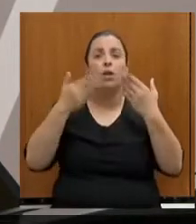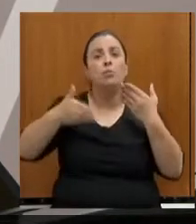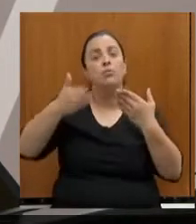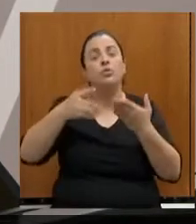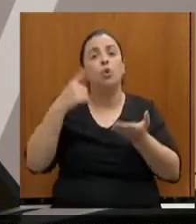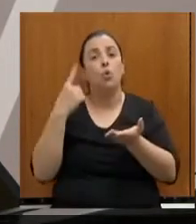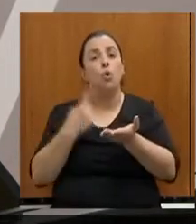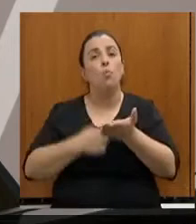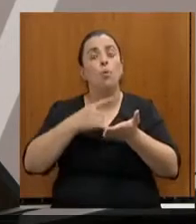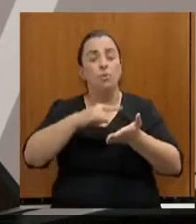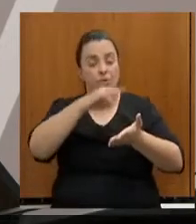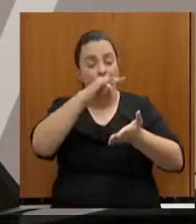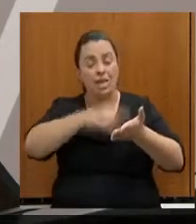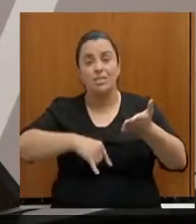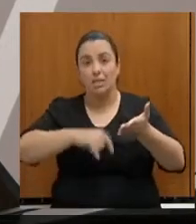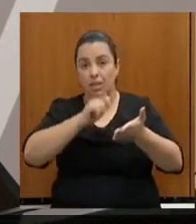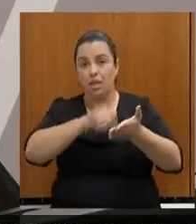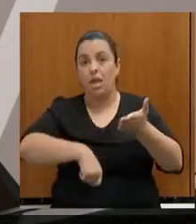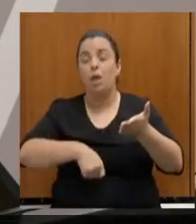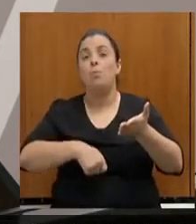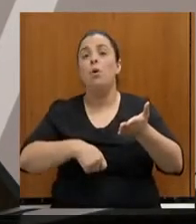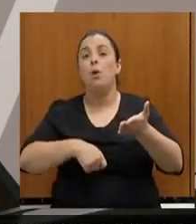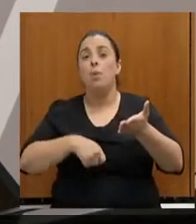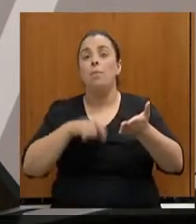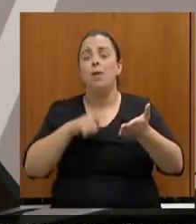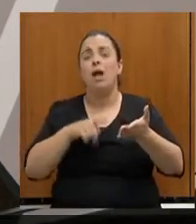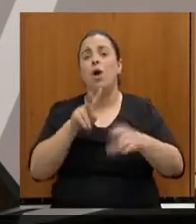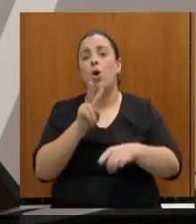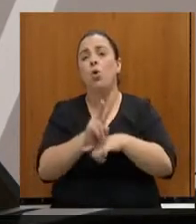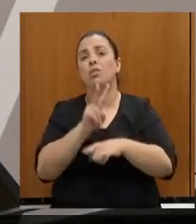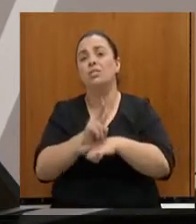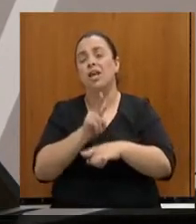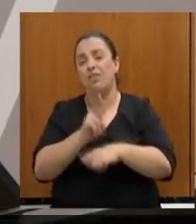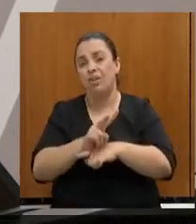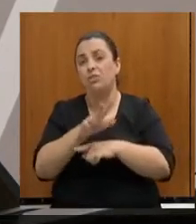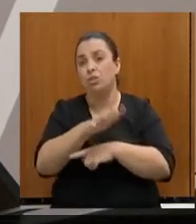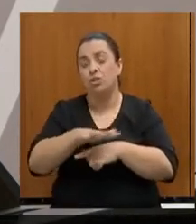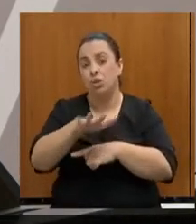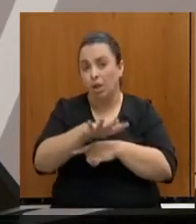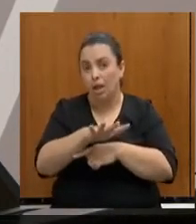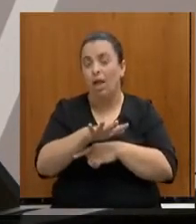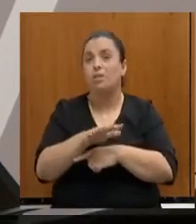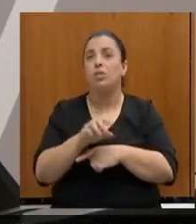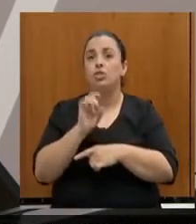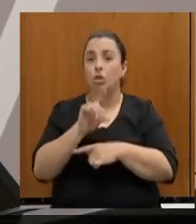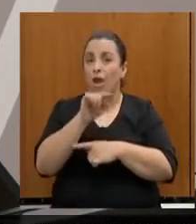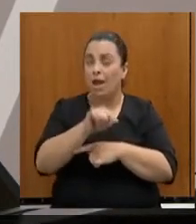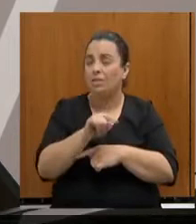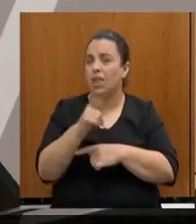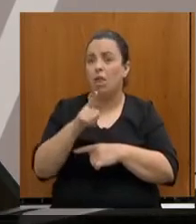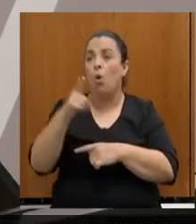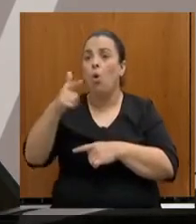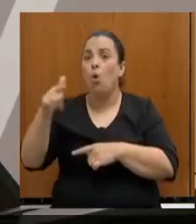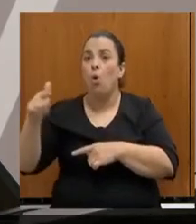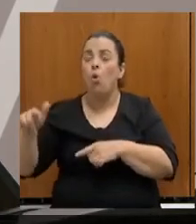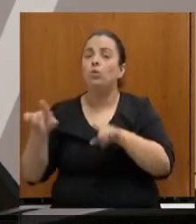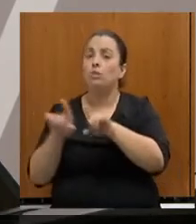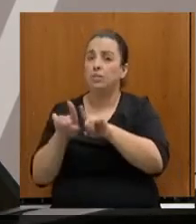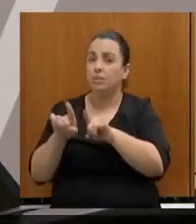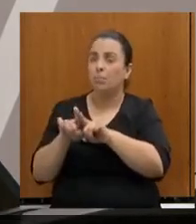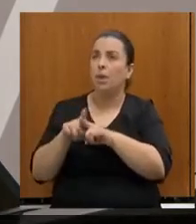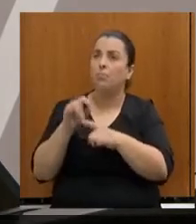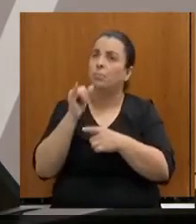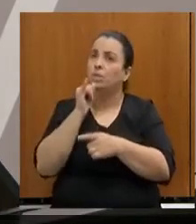esse termo para essa unidade de conservação e não somente para essa assim como também para